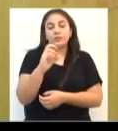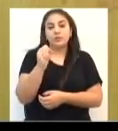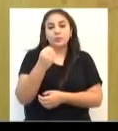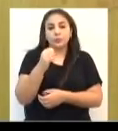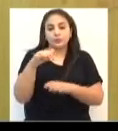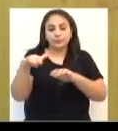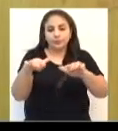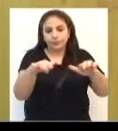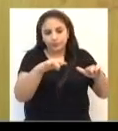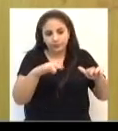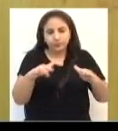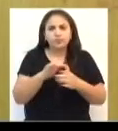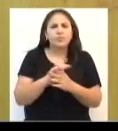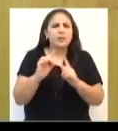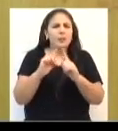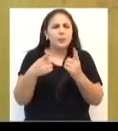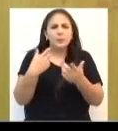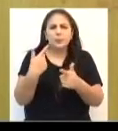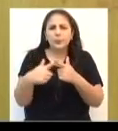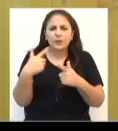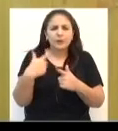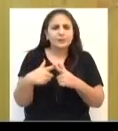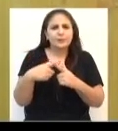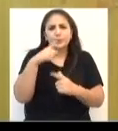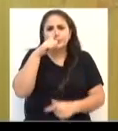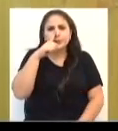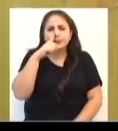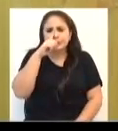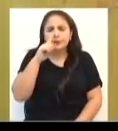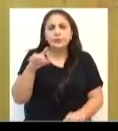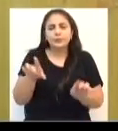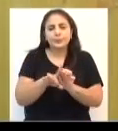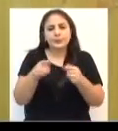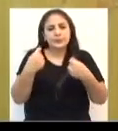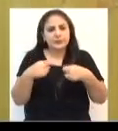mas por conta de vários riscos, por conta até da